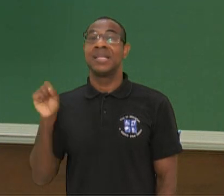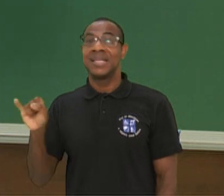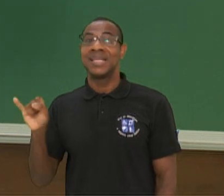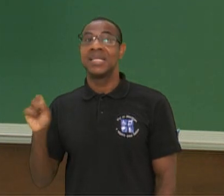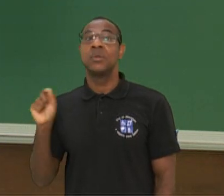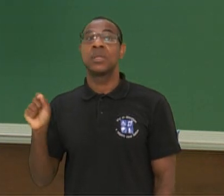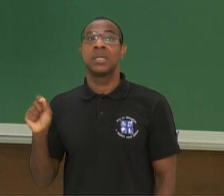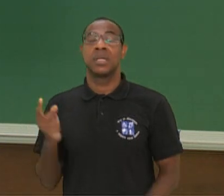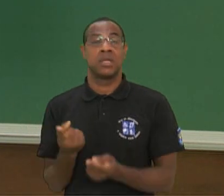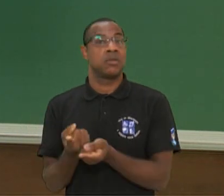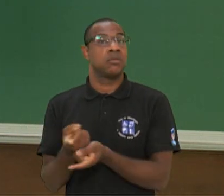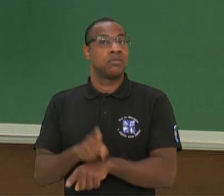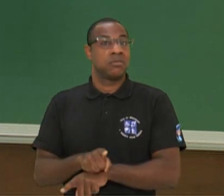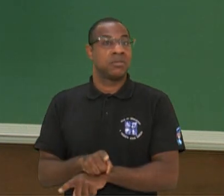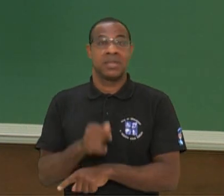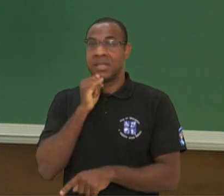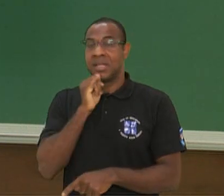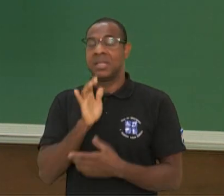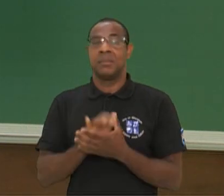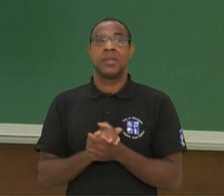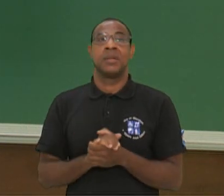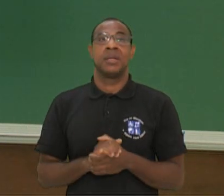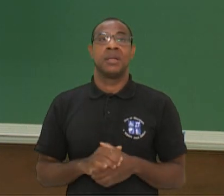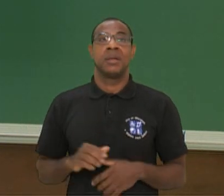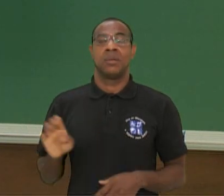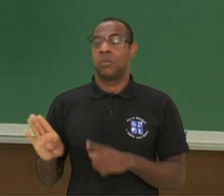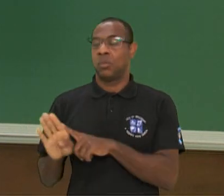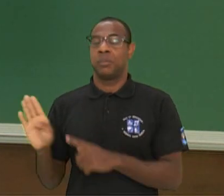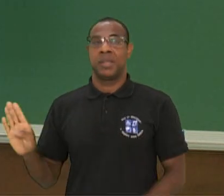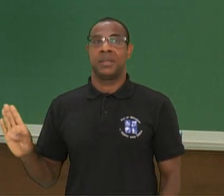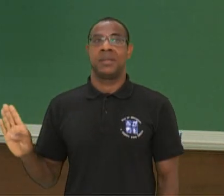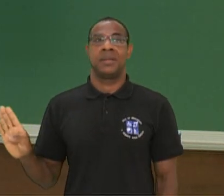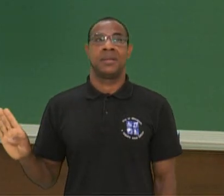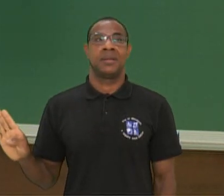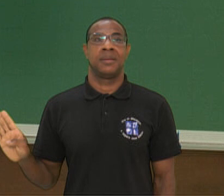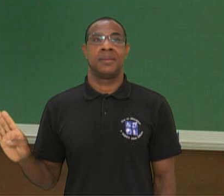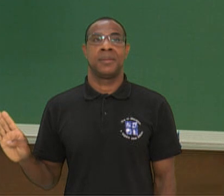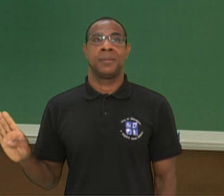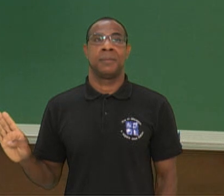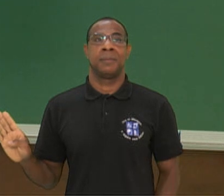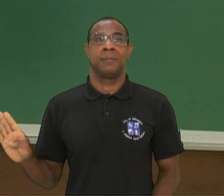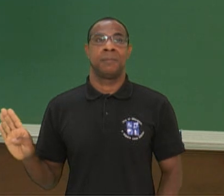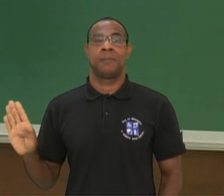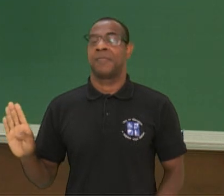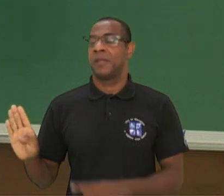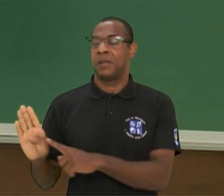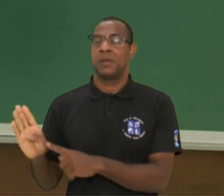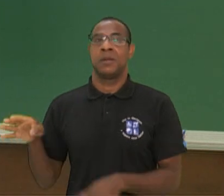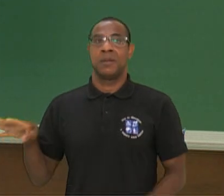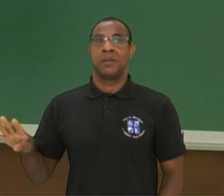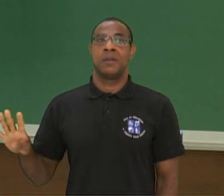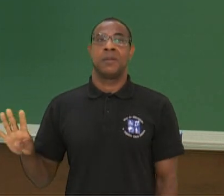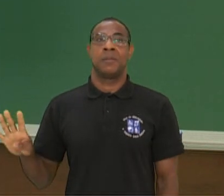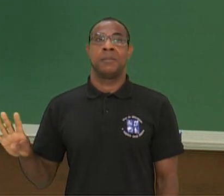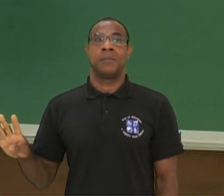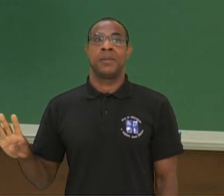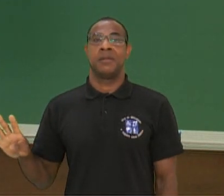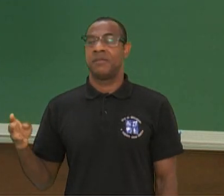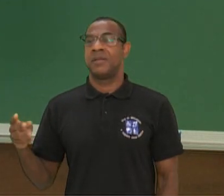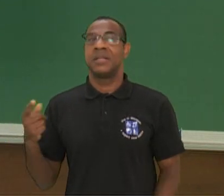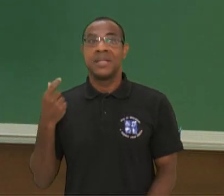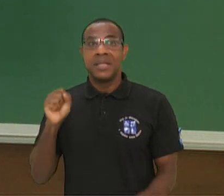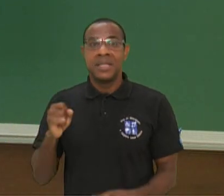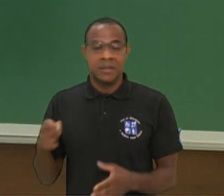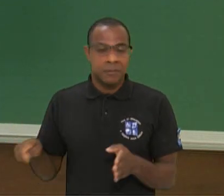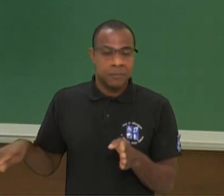o oposto, esse jogador aqui, ele vai para, né, caso o jogador B vença esse ponto, ele vai para 30. Então,